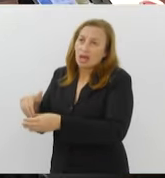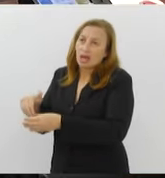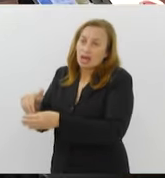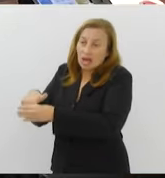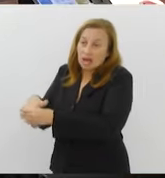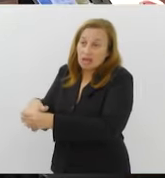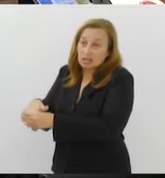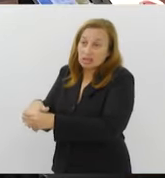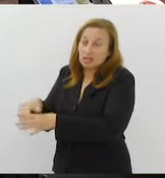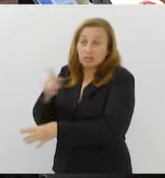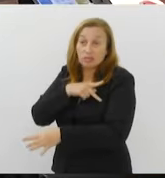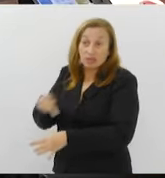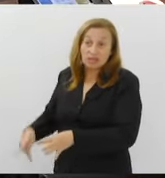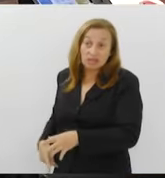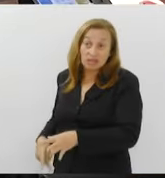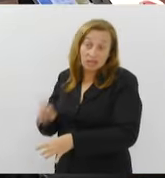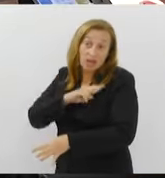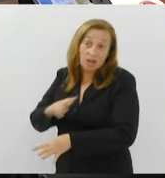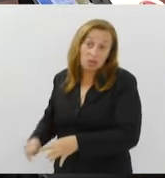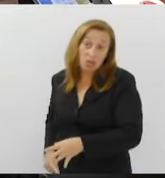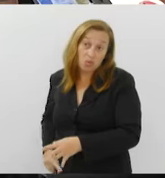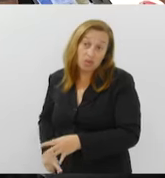para... Questão de ordem, presidente.